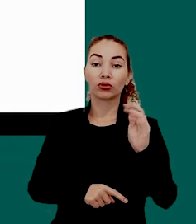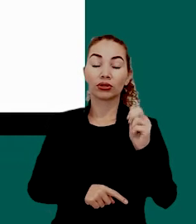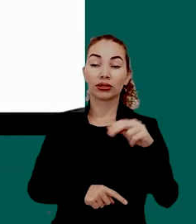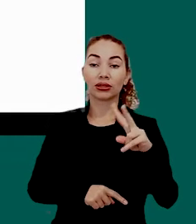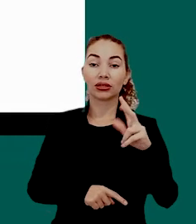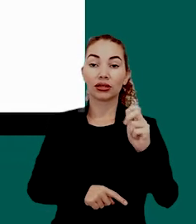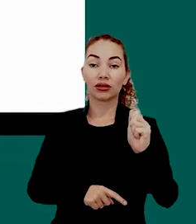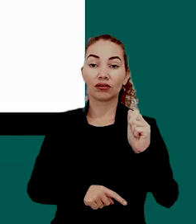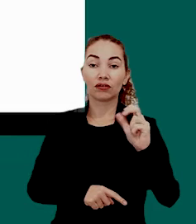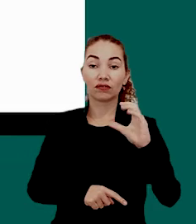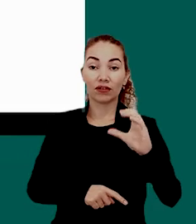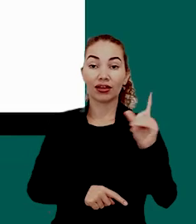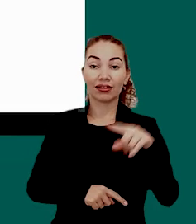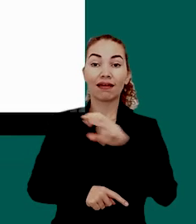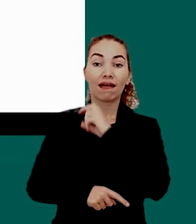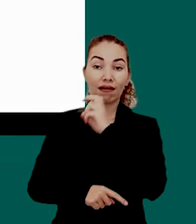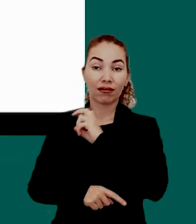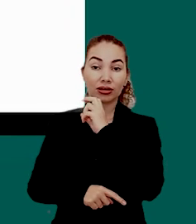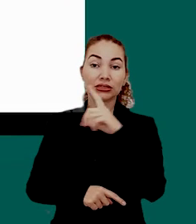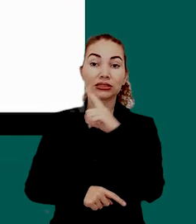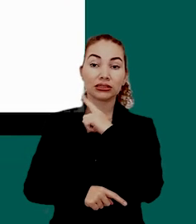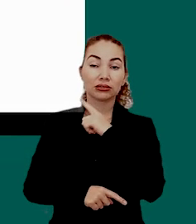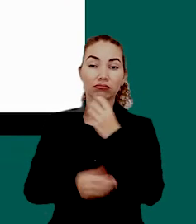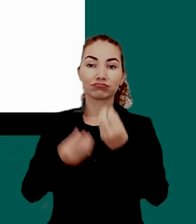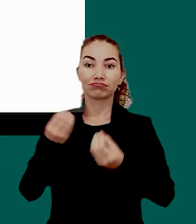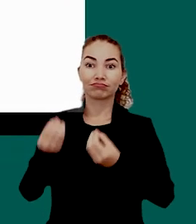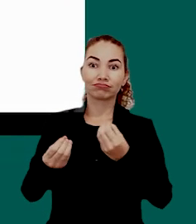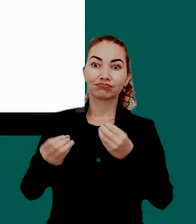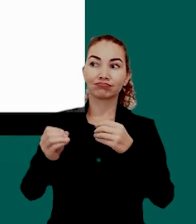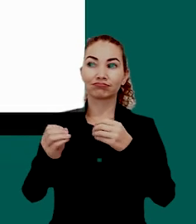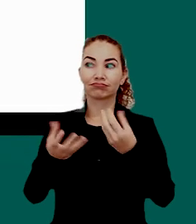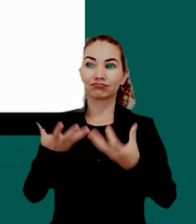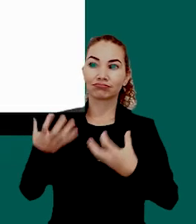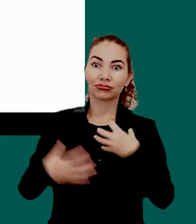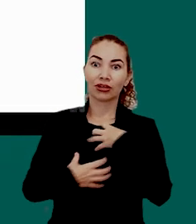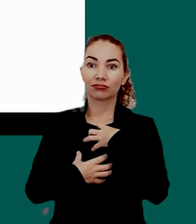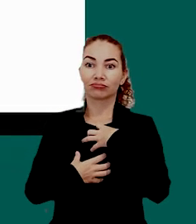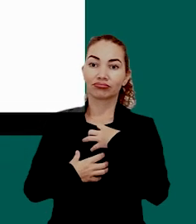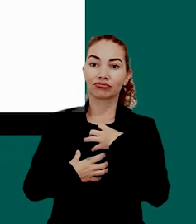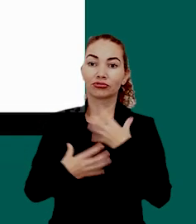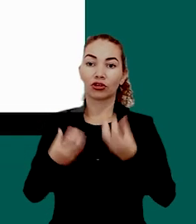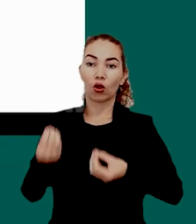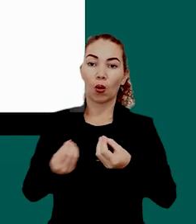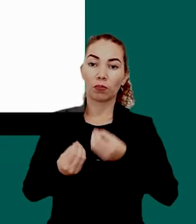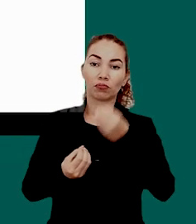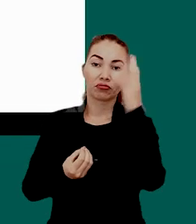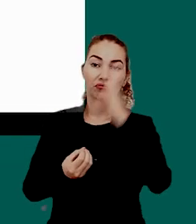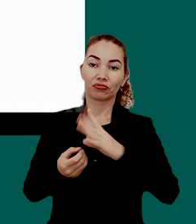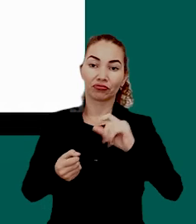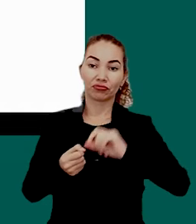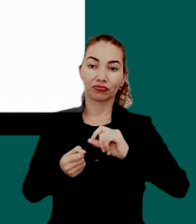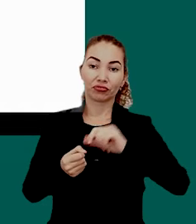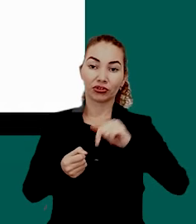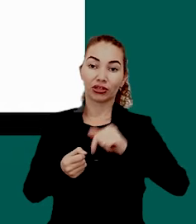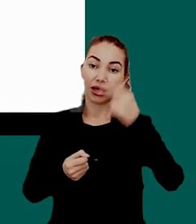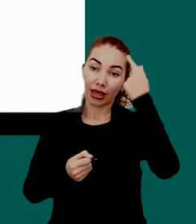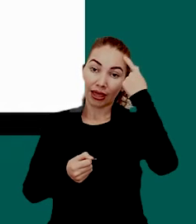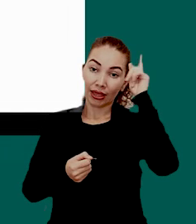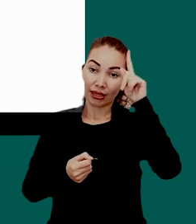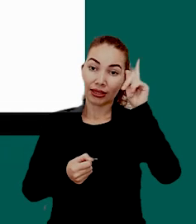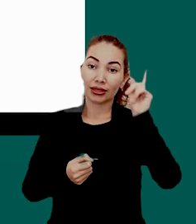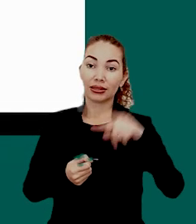do Butantan, acabou gerando uma certa polêmica, porque a princípio foi anunciada como vacina 100% brasileira. Na verdade, a ideia era falar que é uma vacina